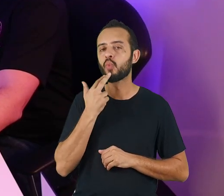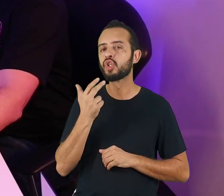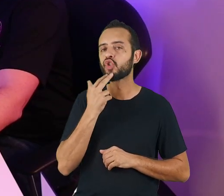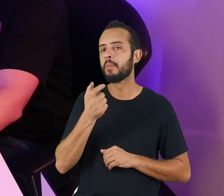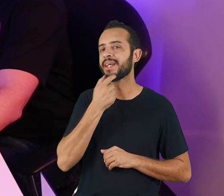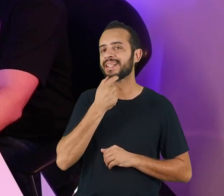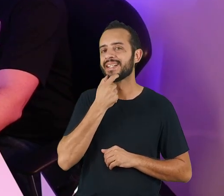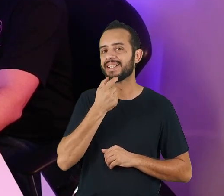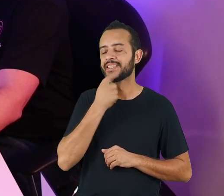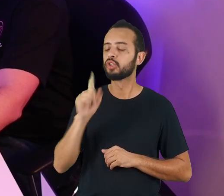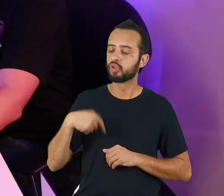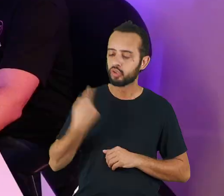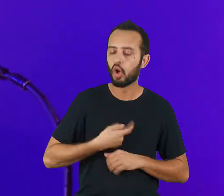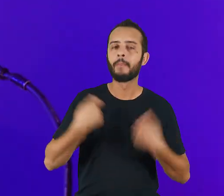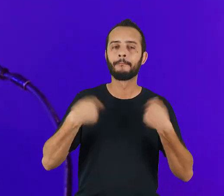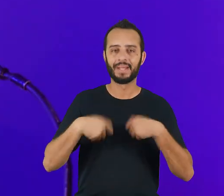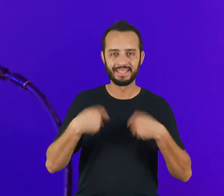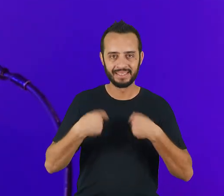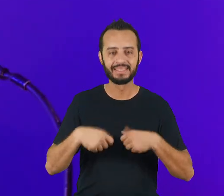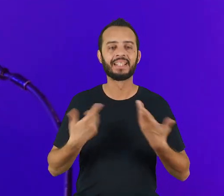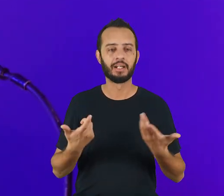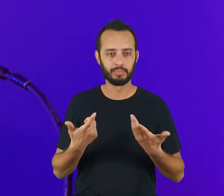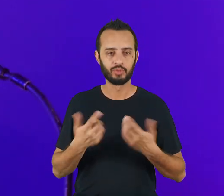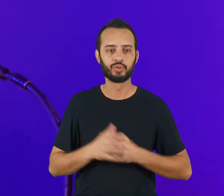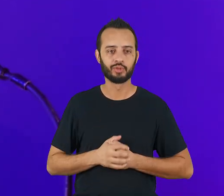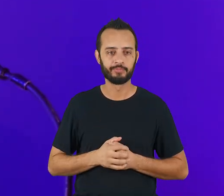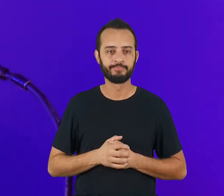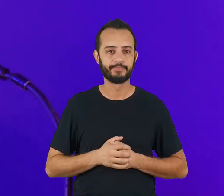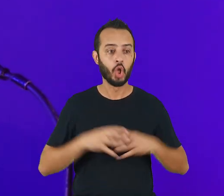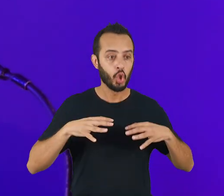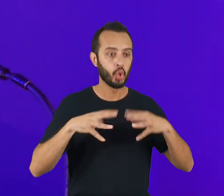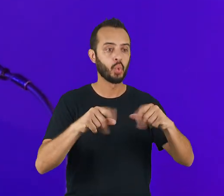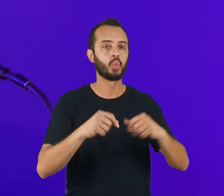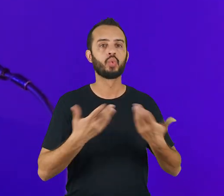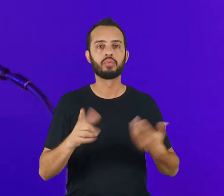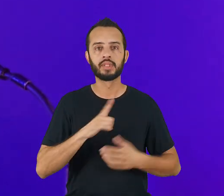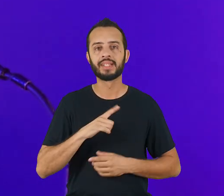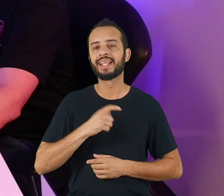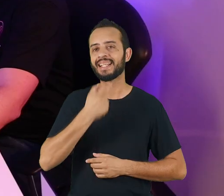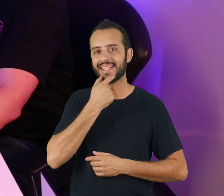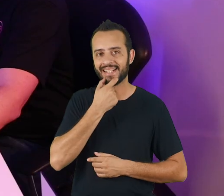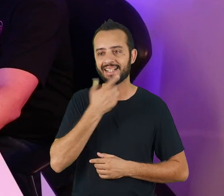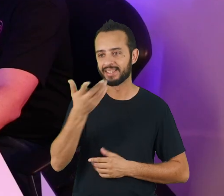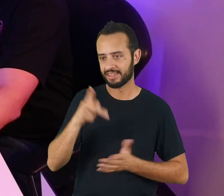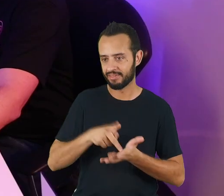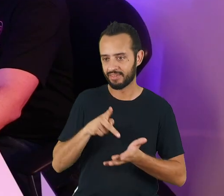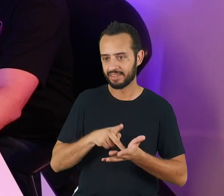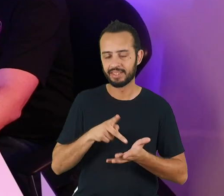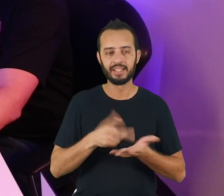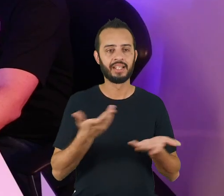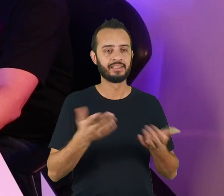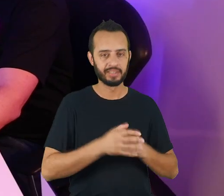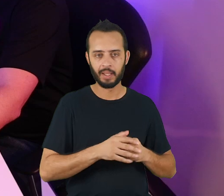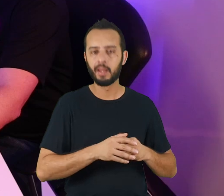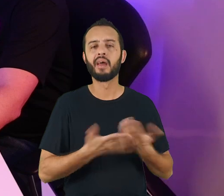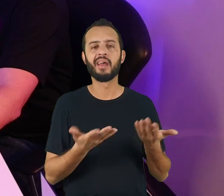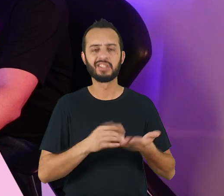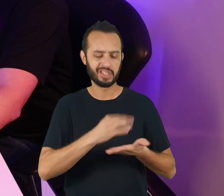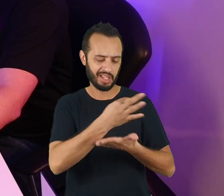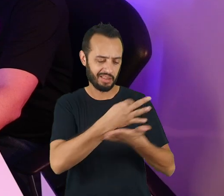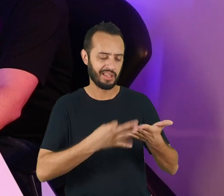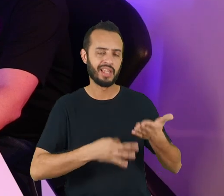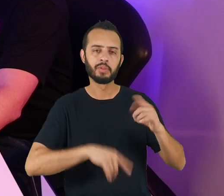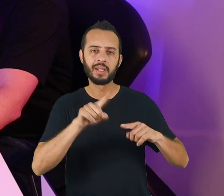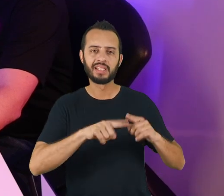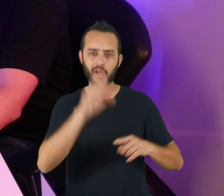a gente precisa porque a ao tudo tudo ingl tudo se encontra em inglês né Aline seja material de aprendizado